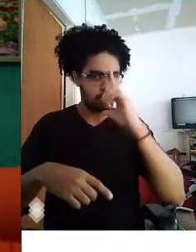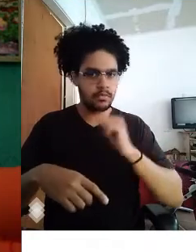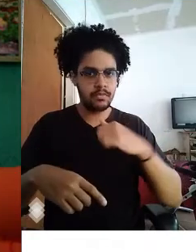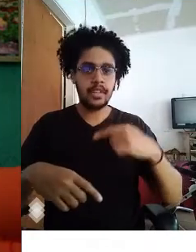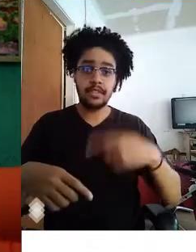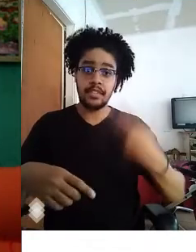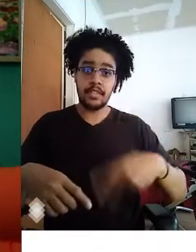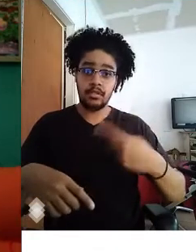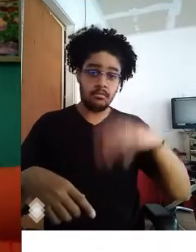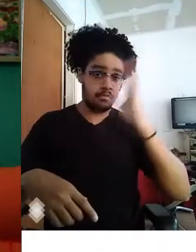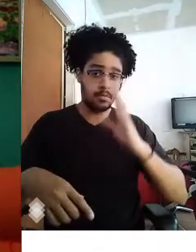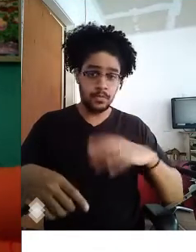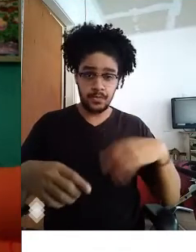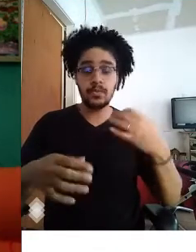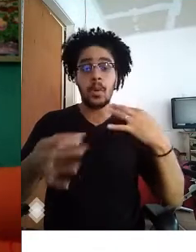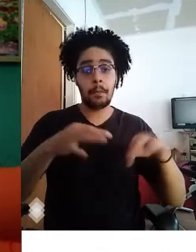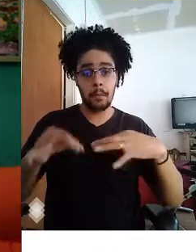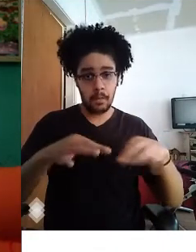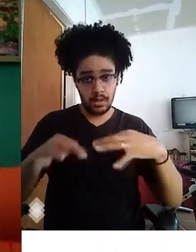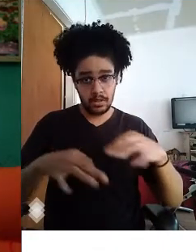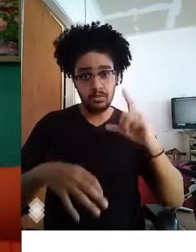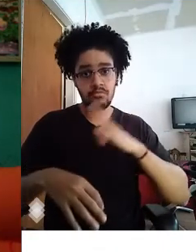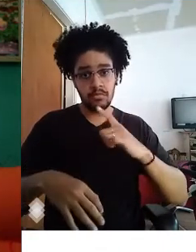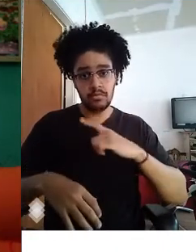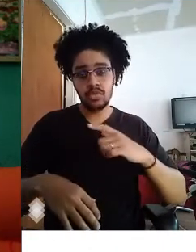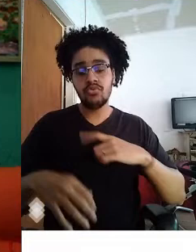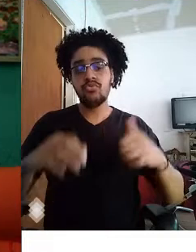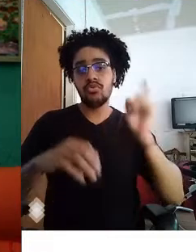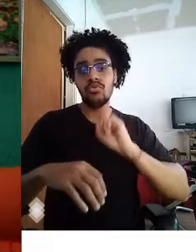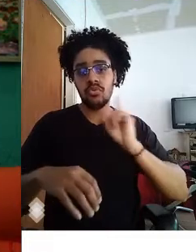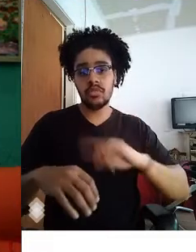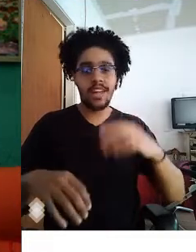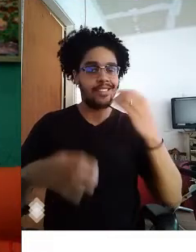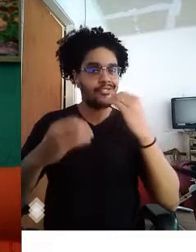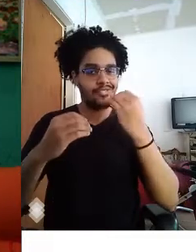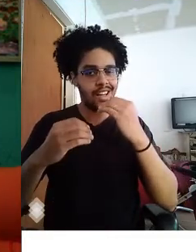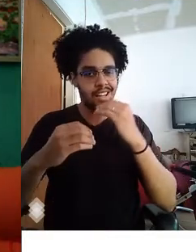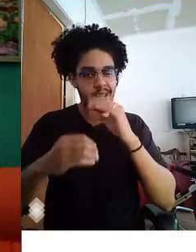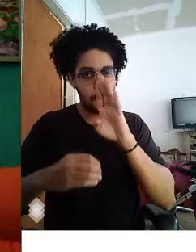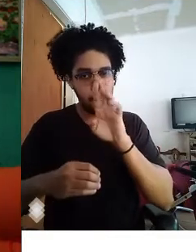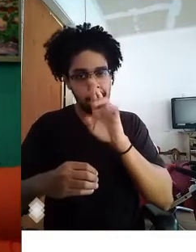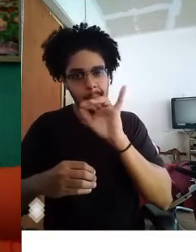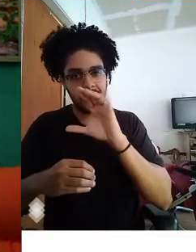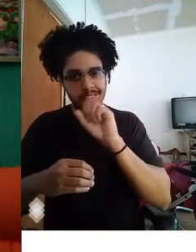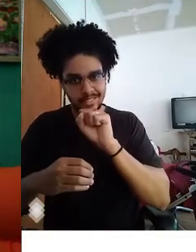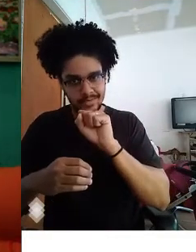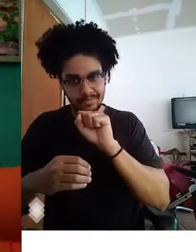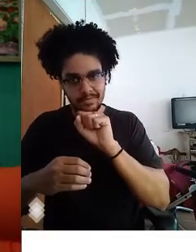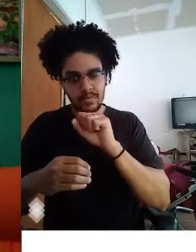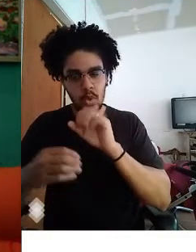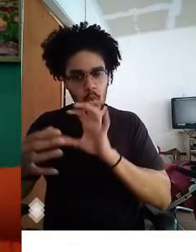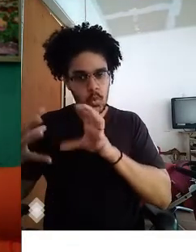repercussão aqui no Brasil. Um dos planos dos americanos era enfraquecer os BRICS. Como eles fizeram